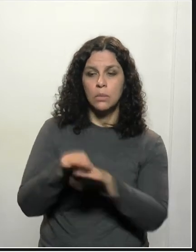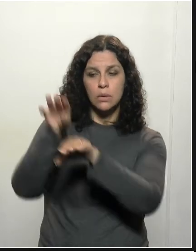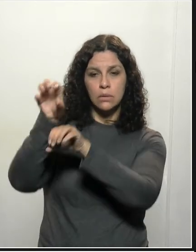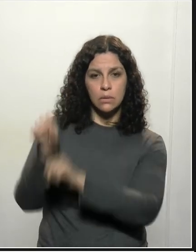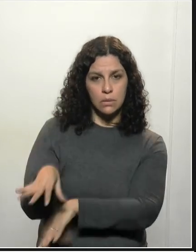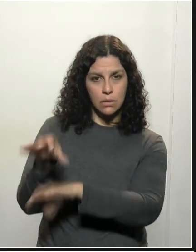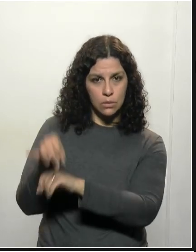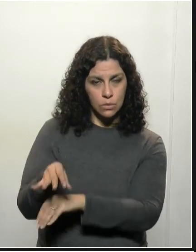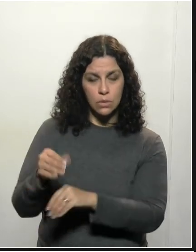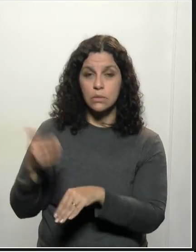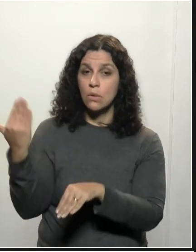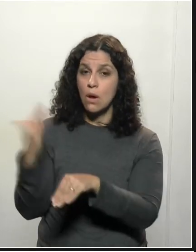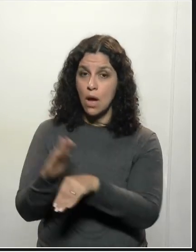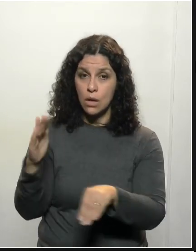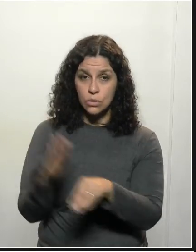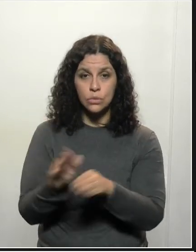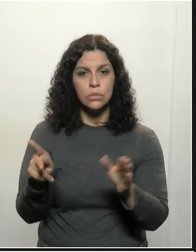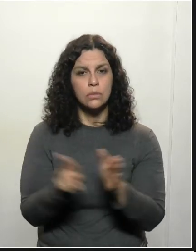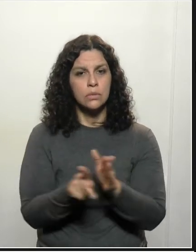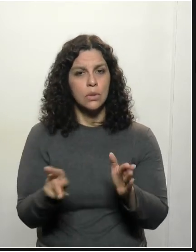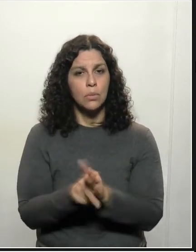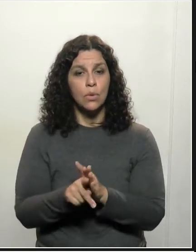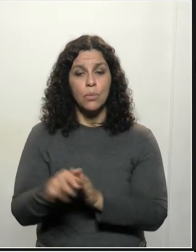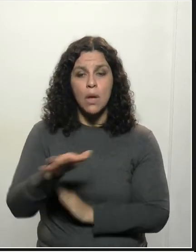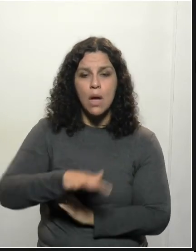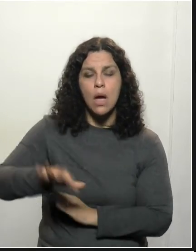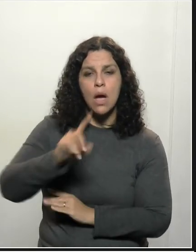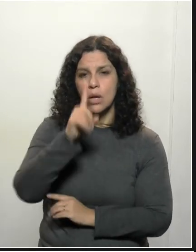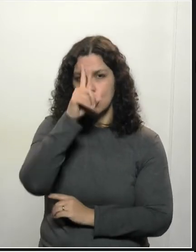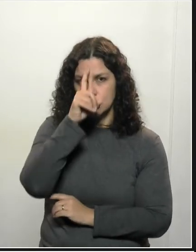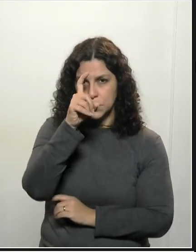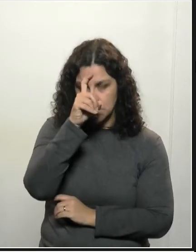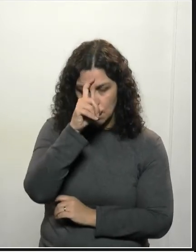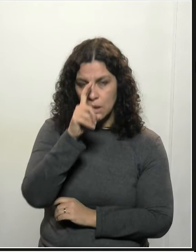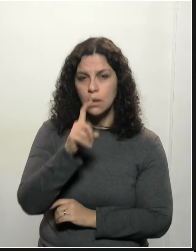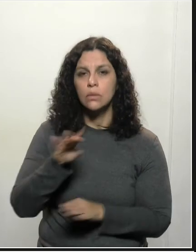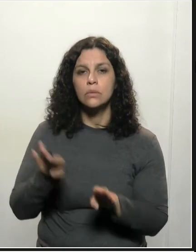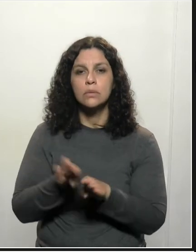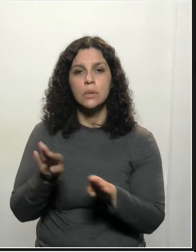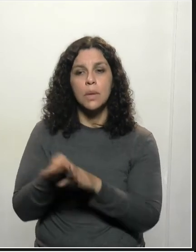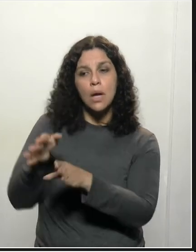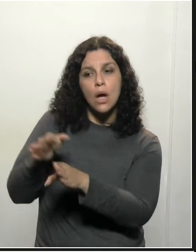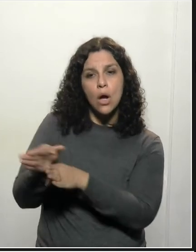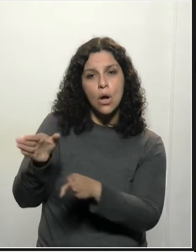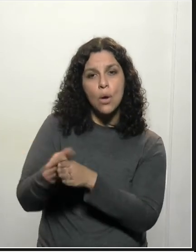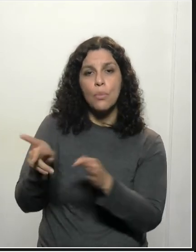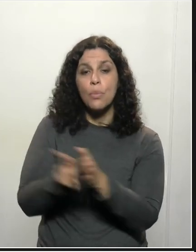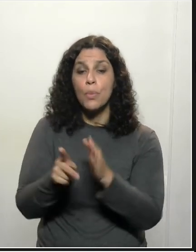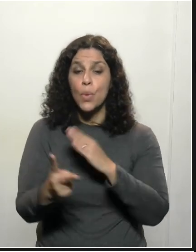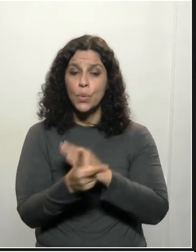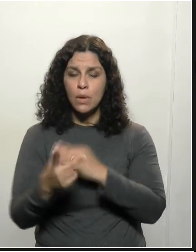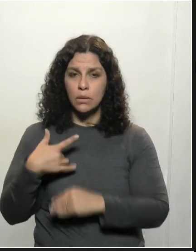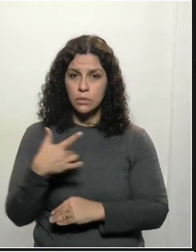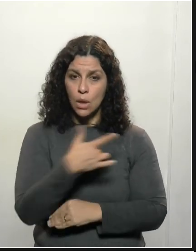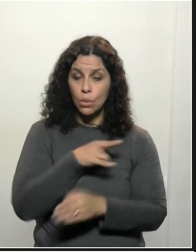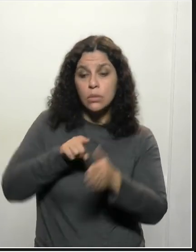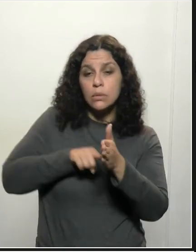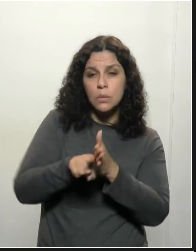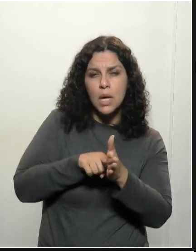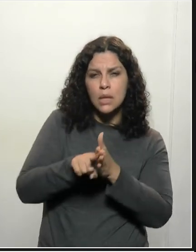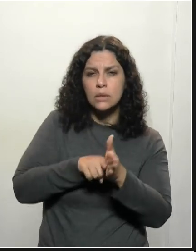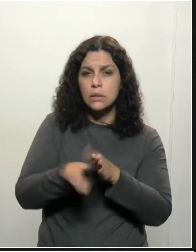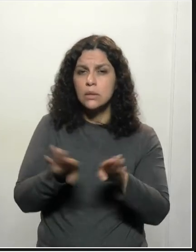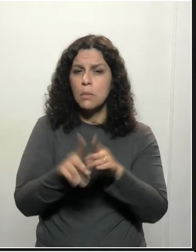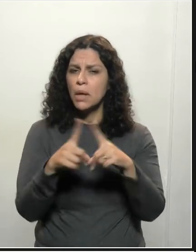educação, prestando assistência ambulatorial, hospitalar, orientação sanitária, pesquisa e